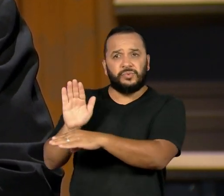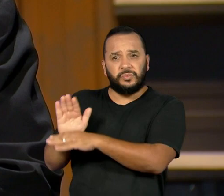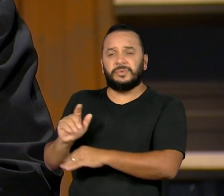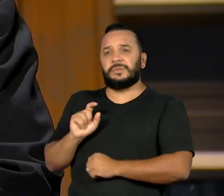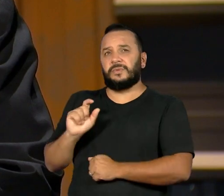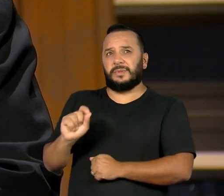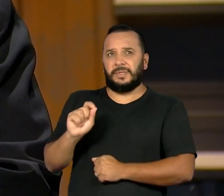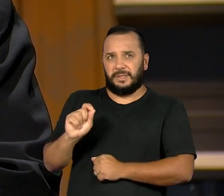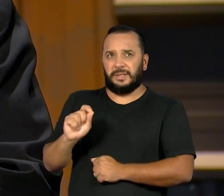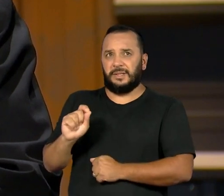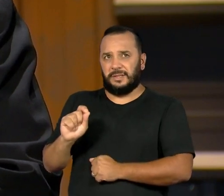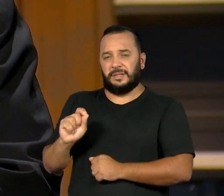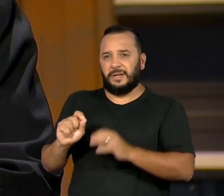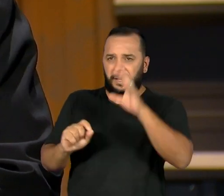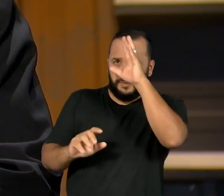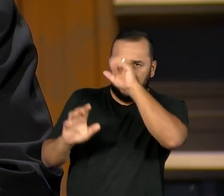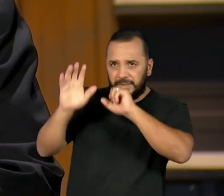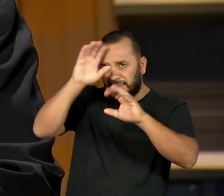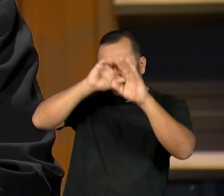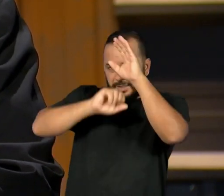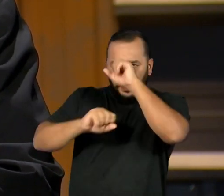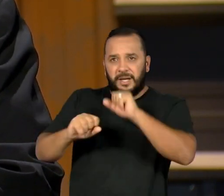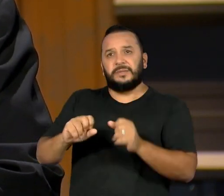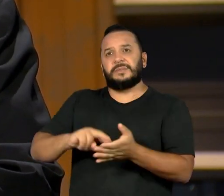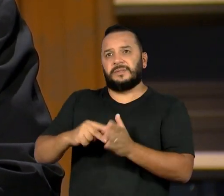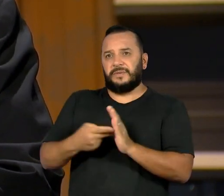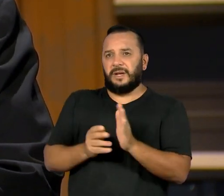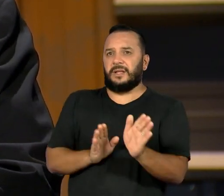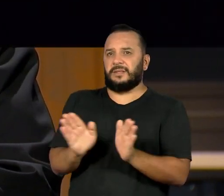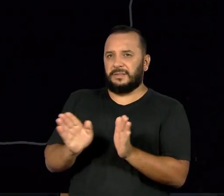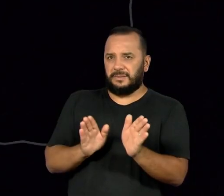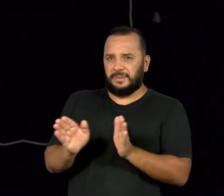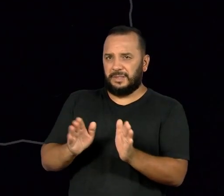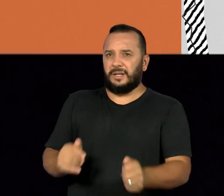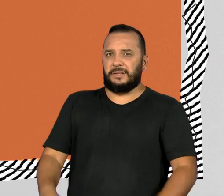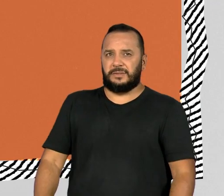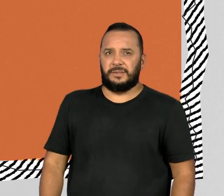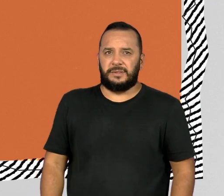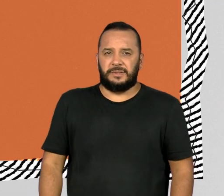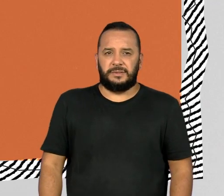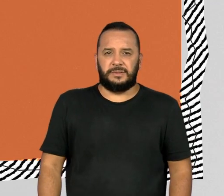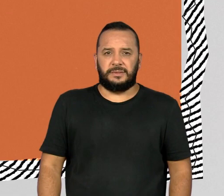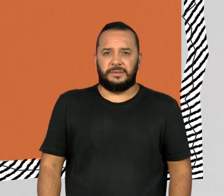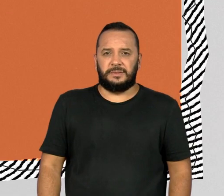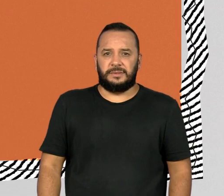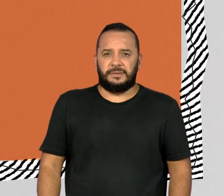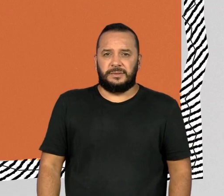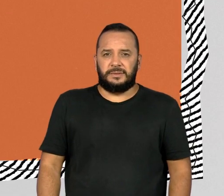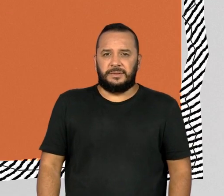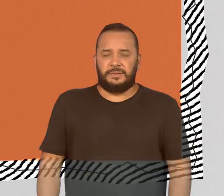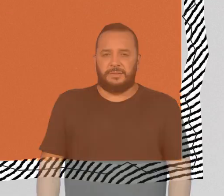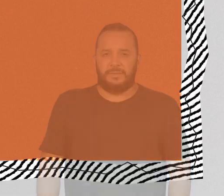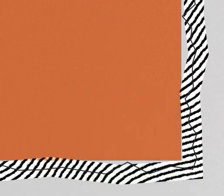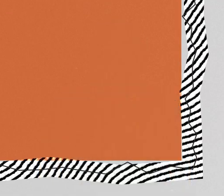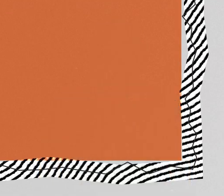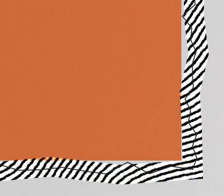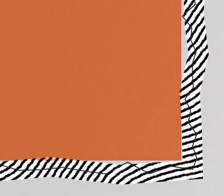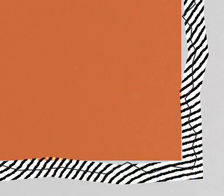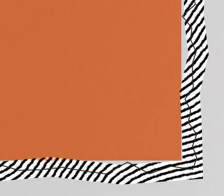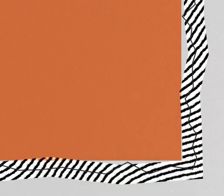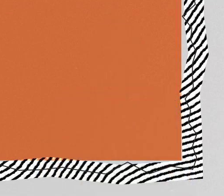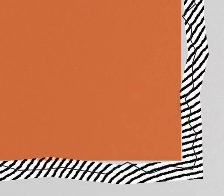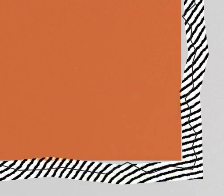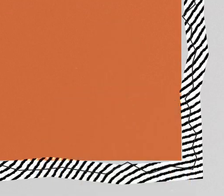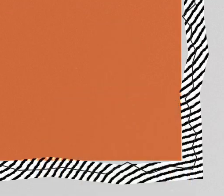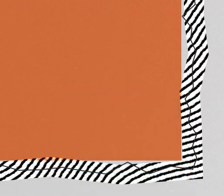constante aprendizado do que é acessibilidade, no final das contas. Não é com rampa, nem área PCD